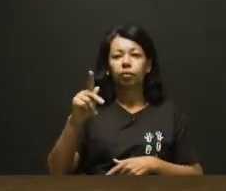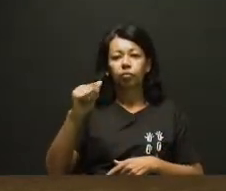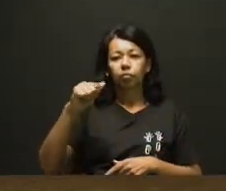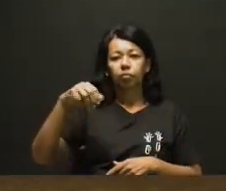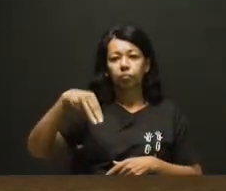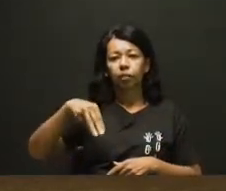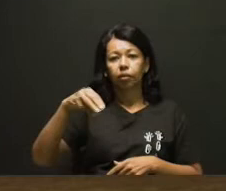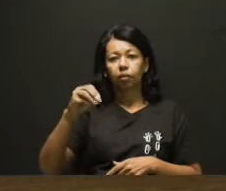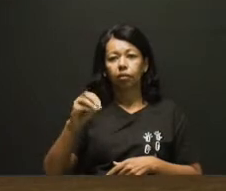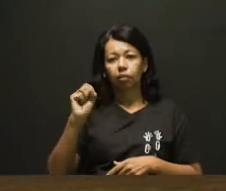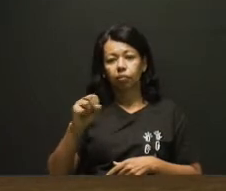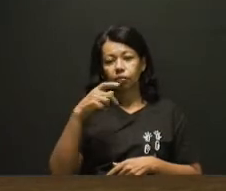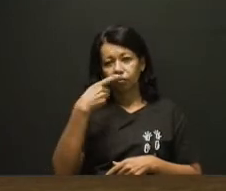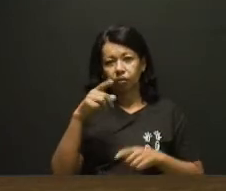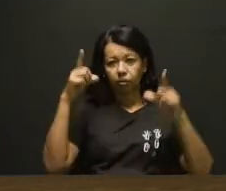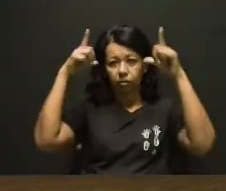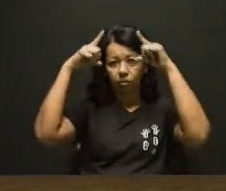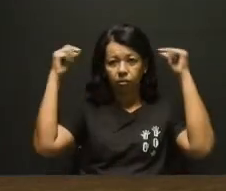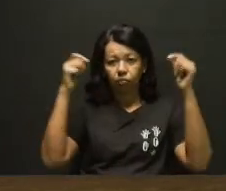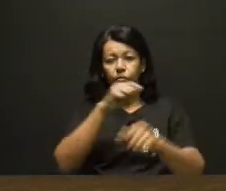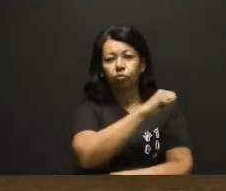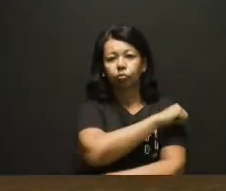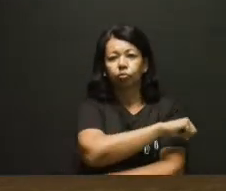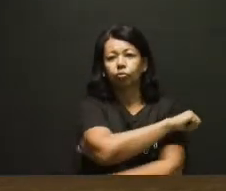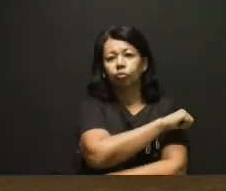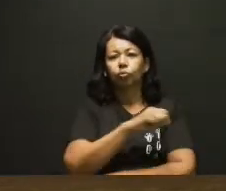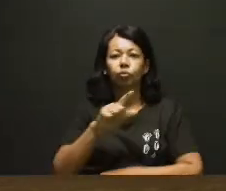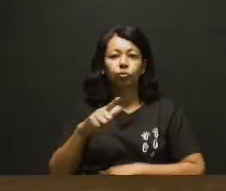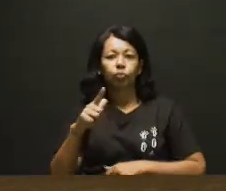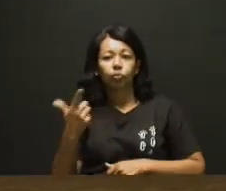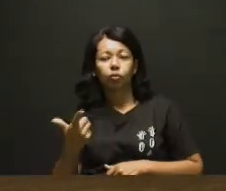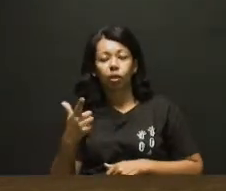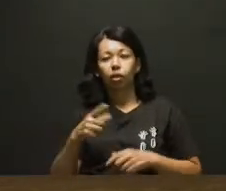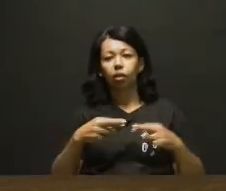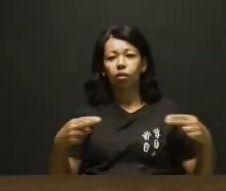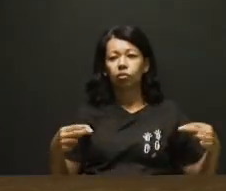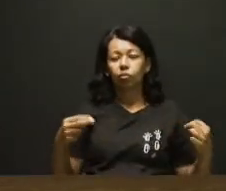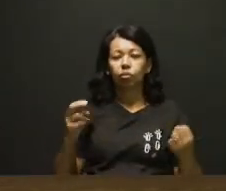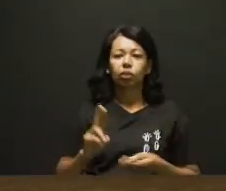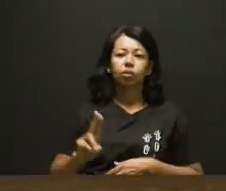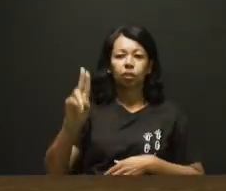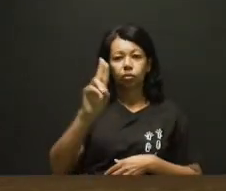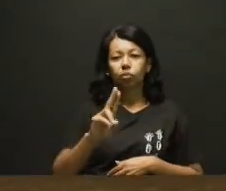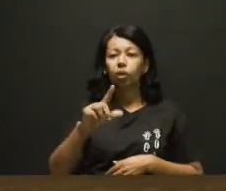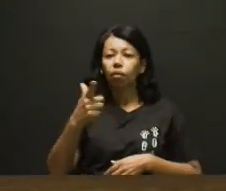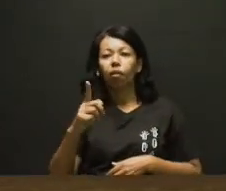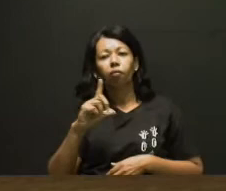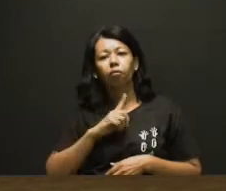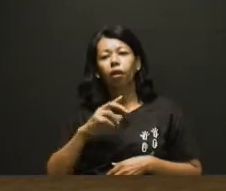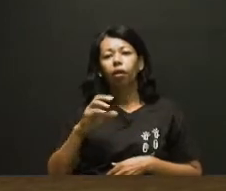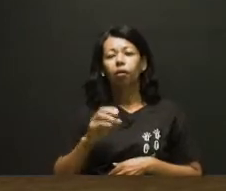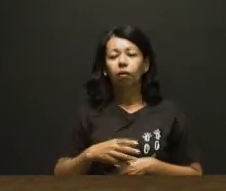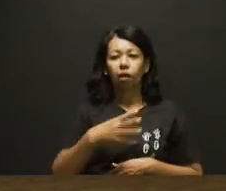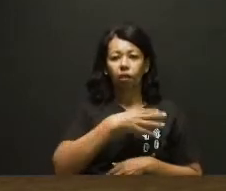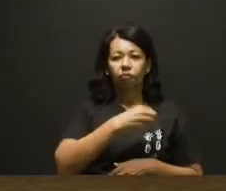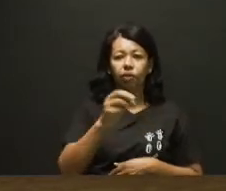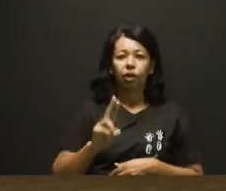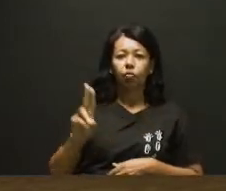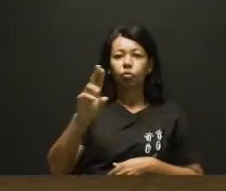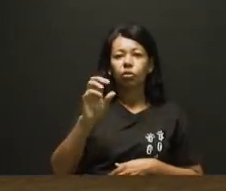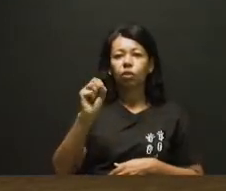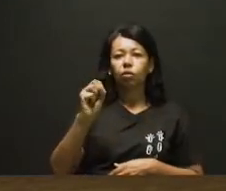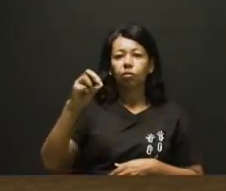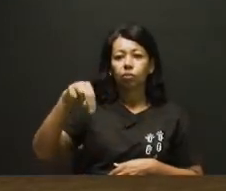enfermeiras de melhor os procedimentos às vezes não tem as coisas que a gente usa o nosso filme afirma zona não tem a saúde não tá pacote de